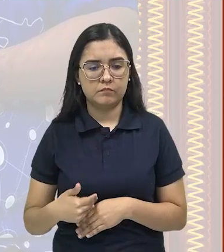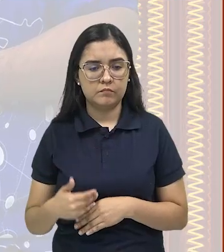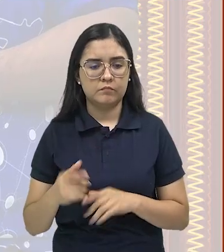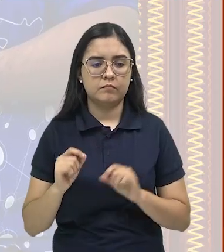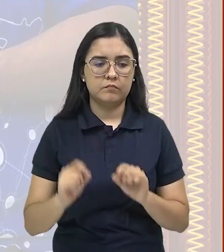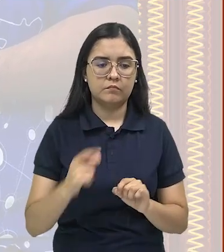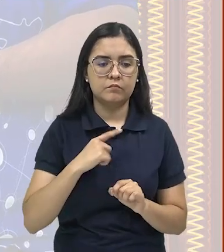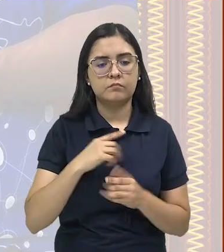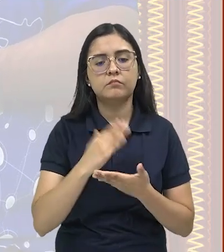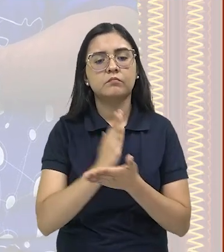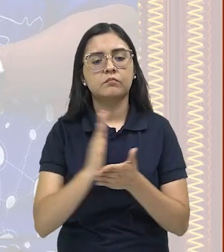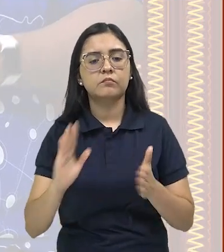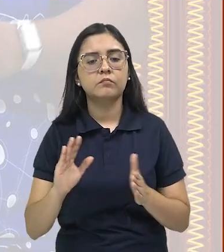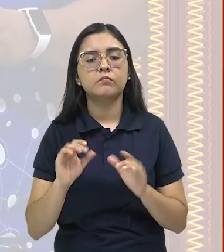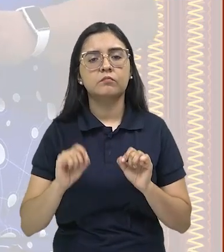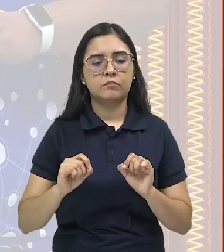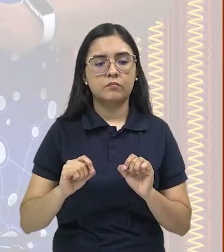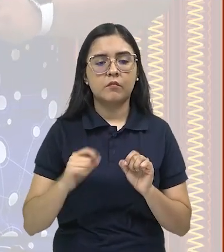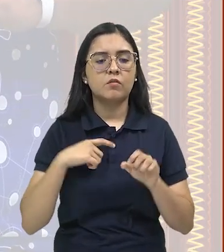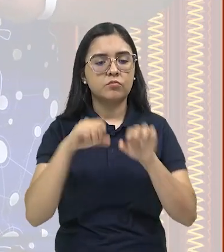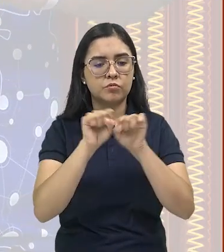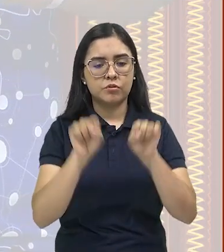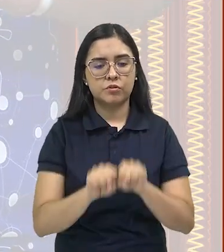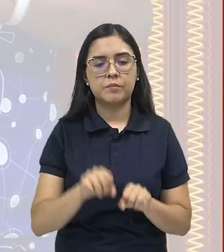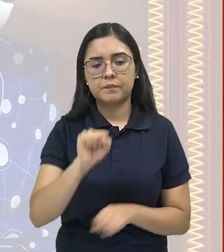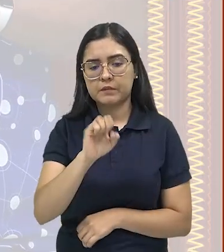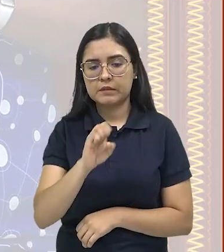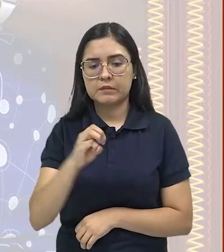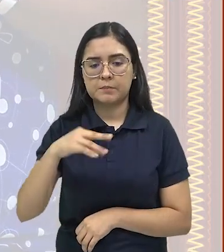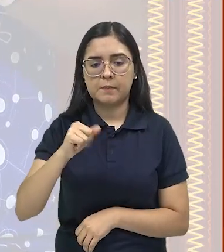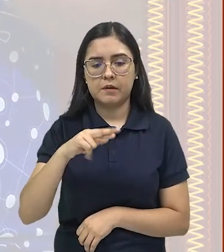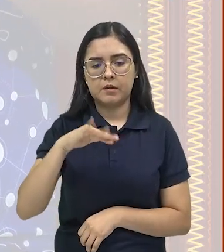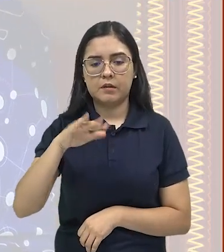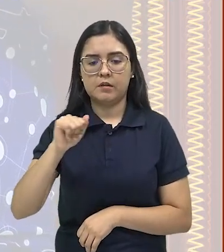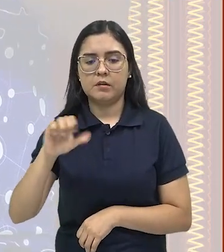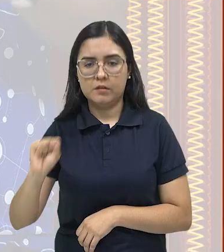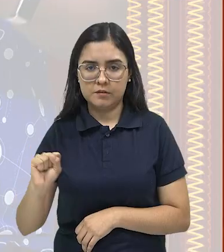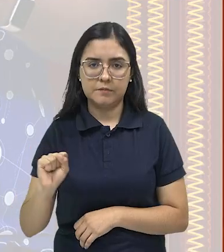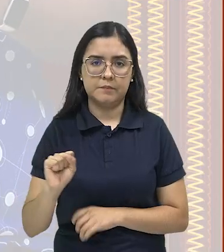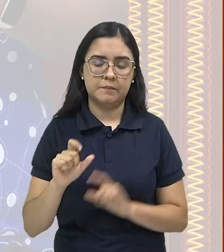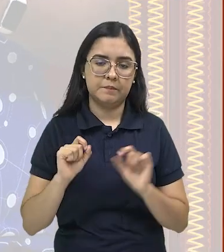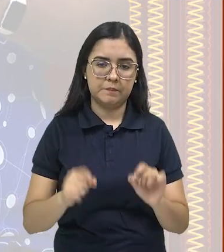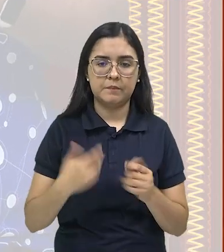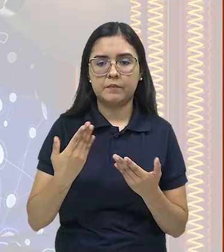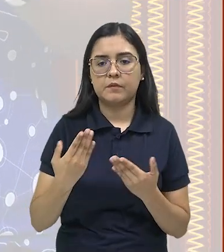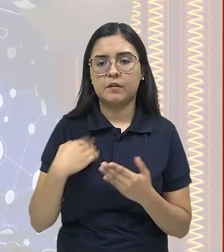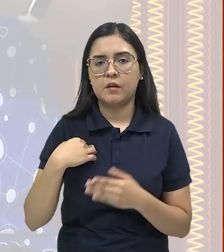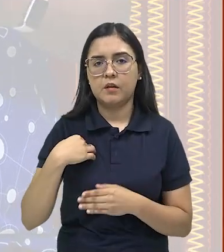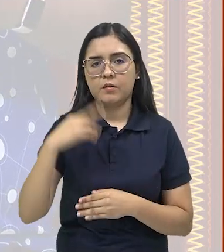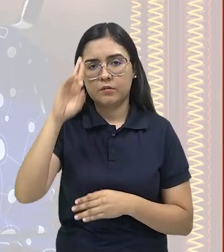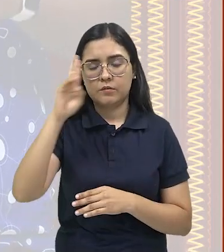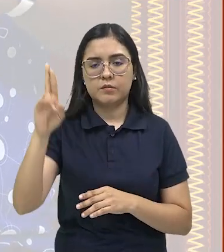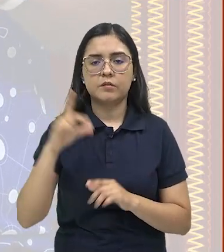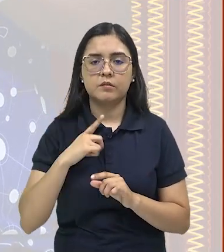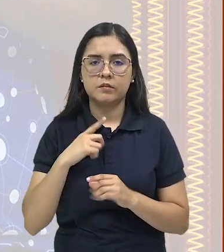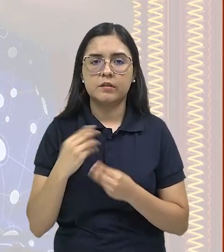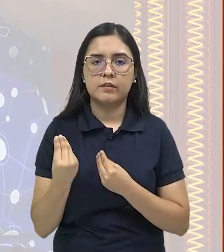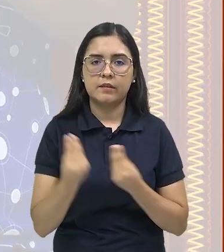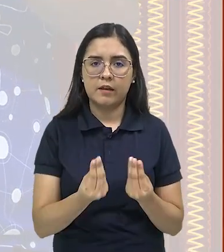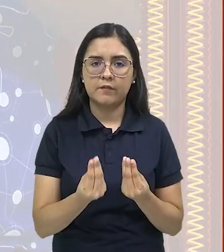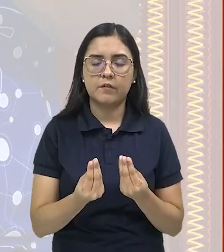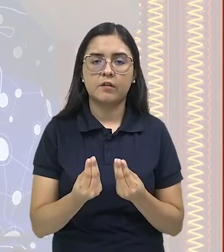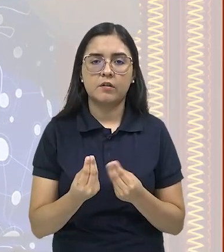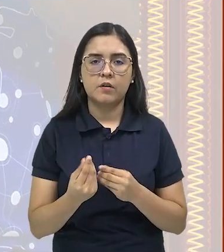de sesmarias. Então, se as sesmarias antes era aquela concessão que o capitão donatário dava para